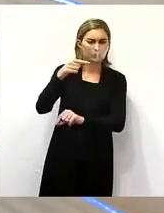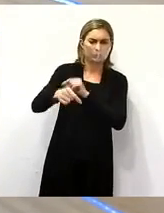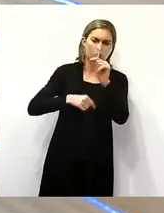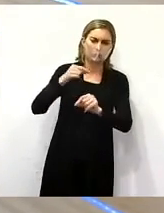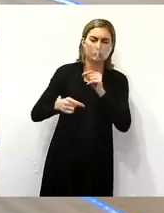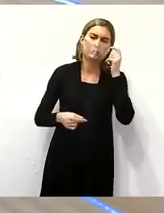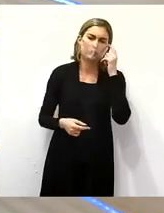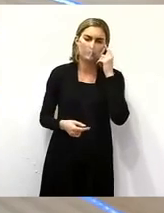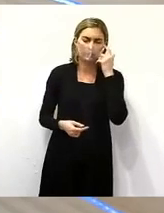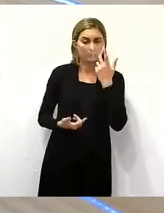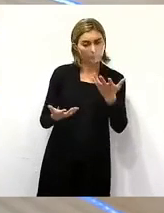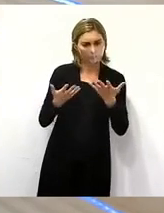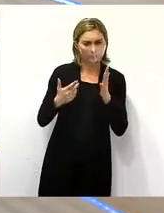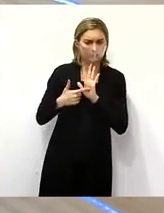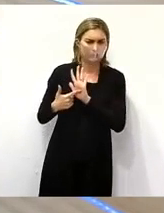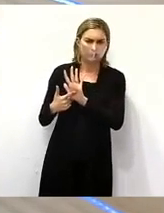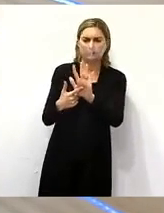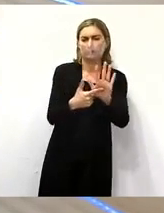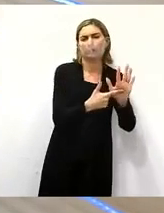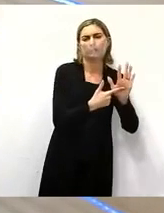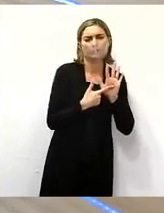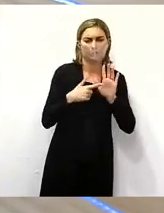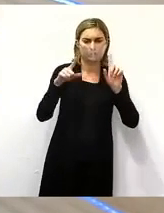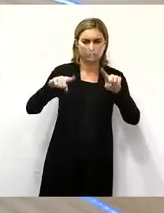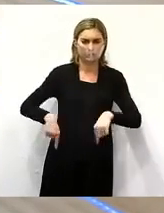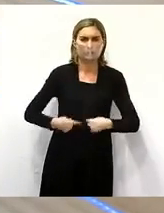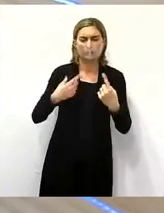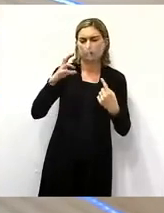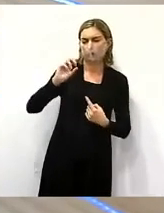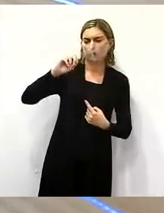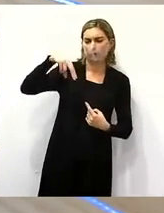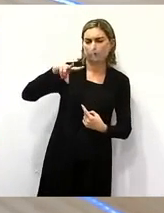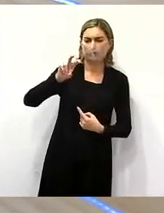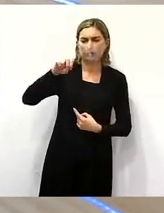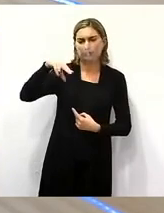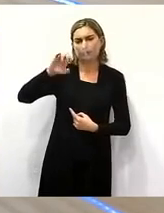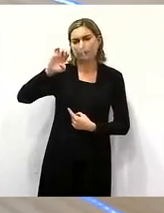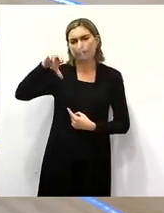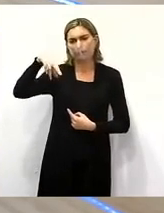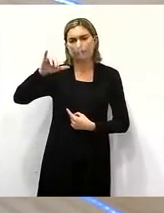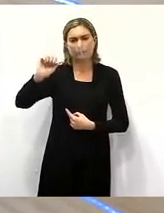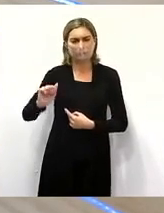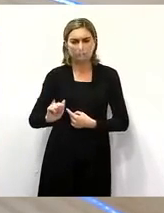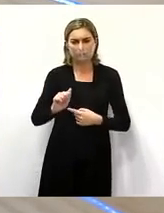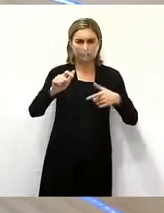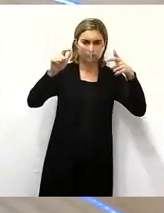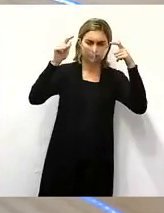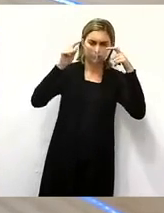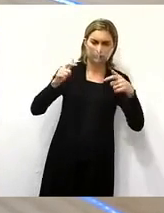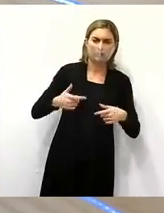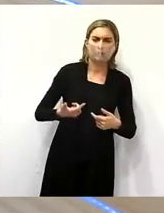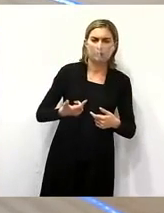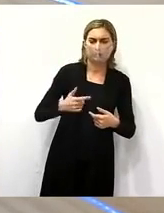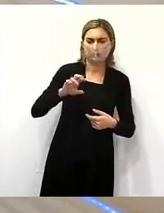nessa questão? Quer nos mostrar que é a conveniência, tá certo? Entre o poder